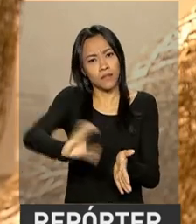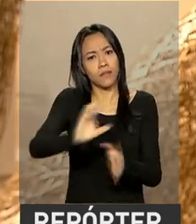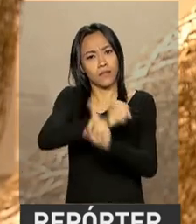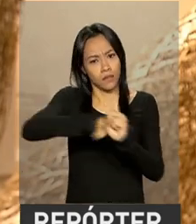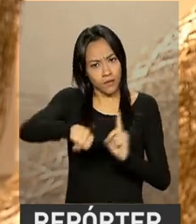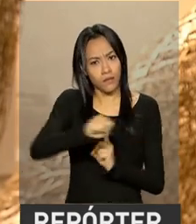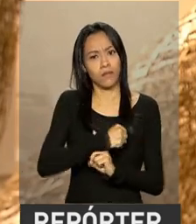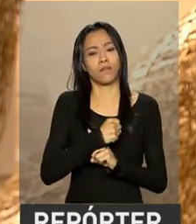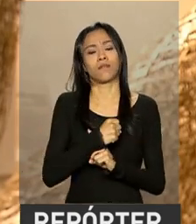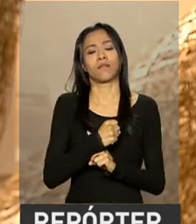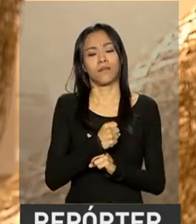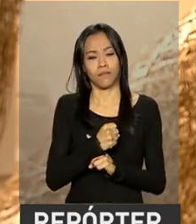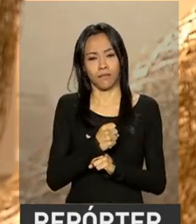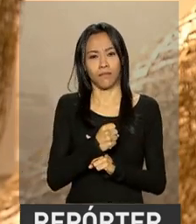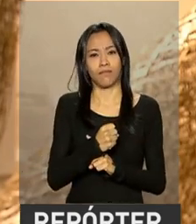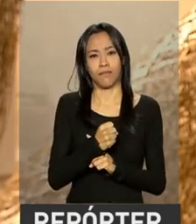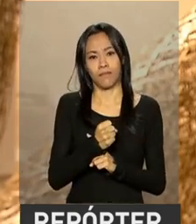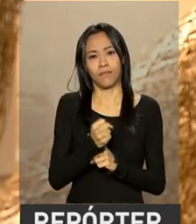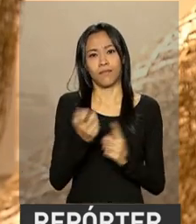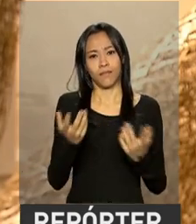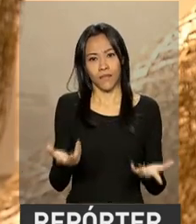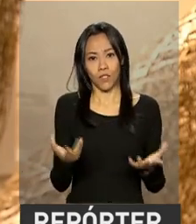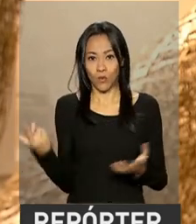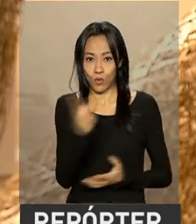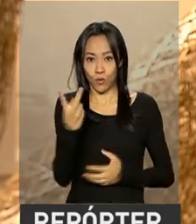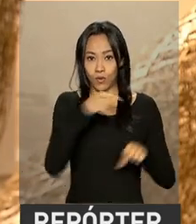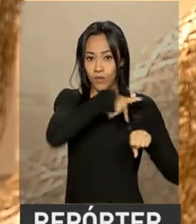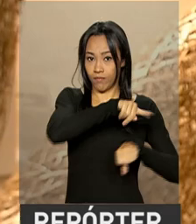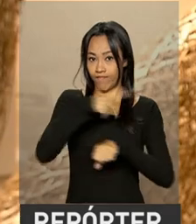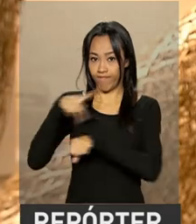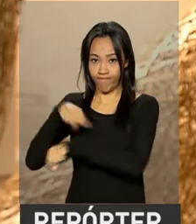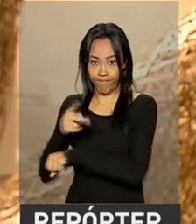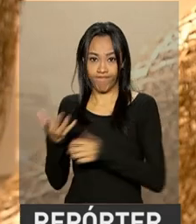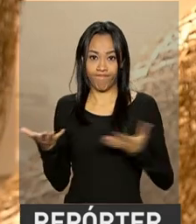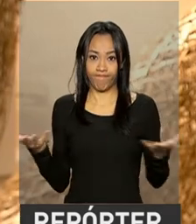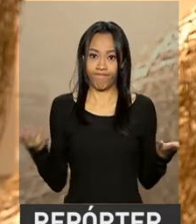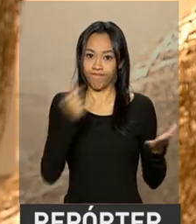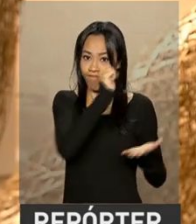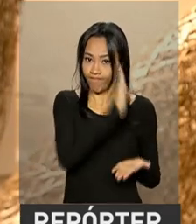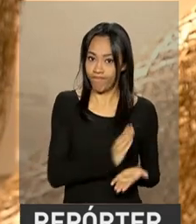social entre os dois povos. E